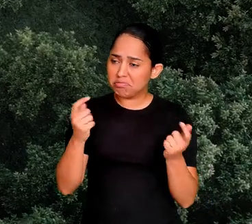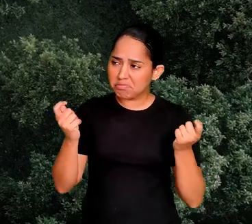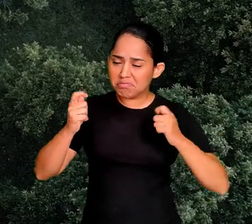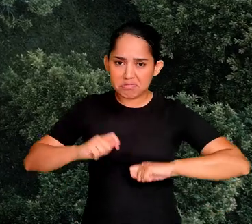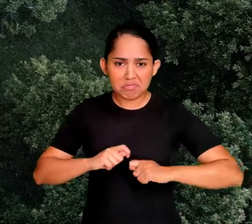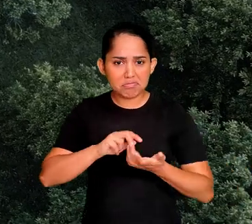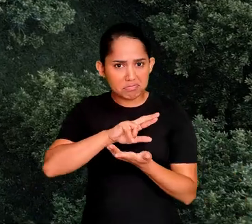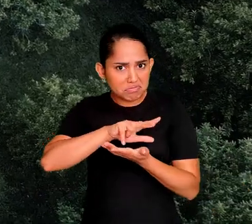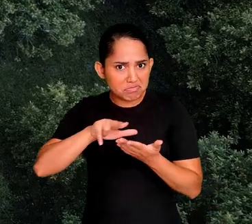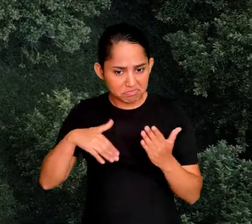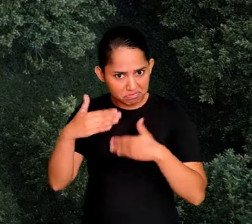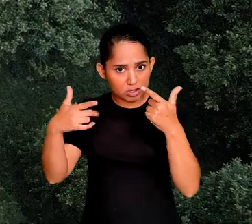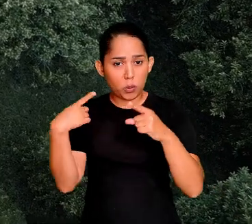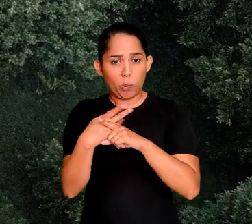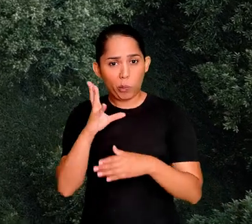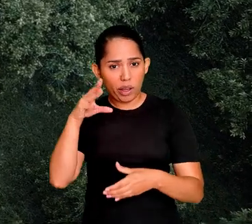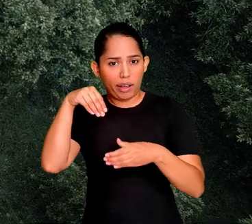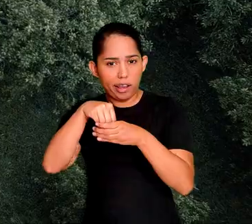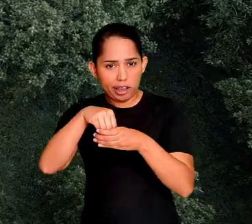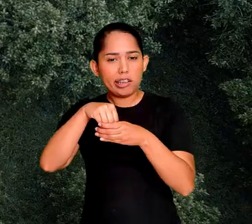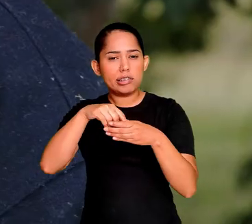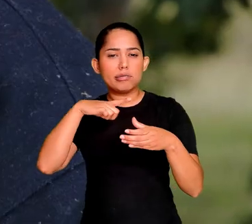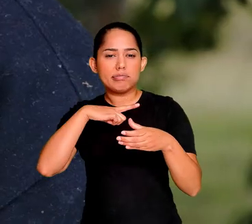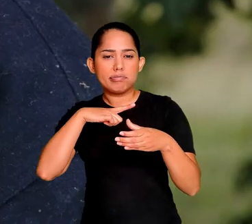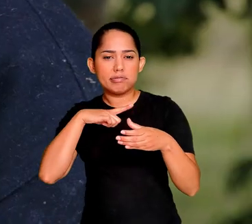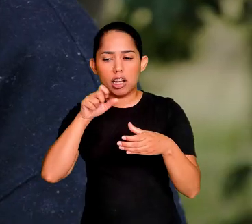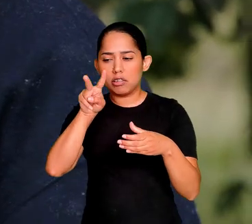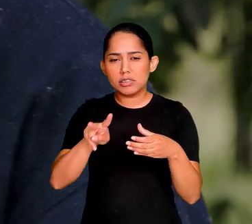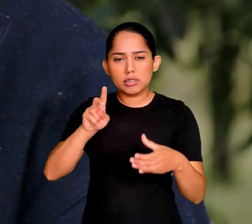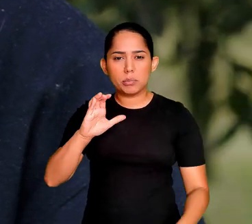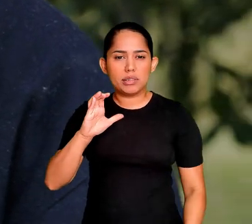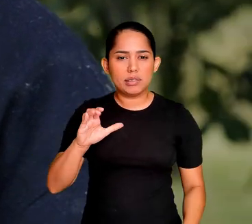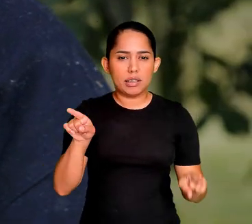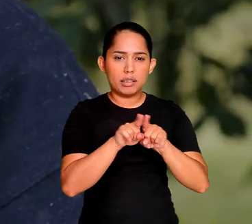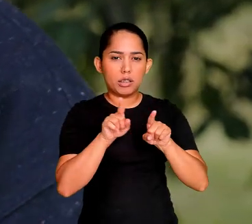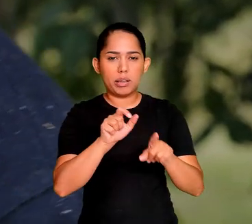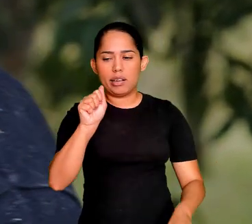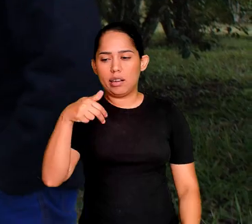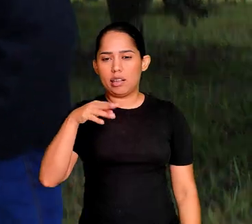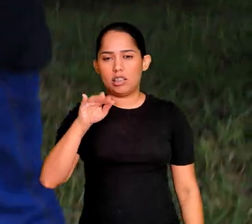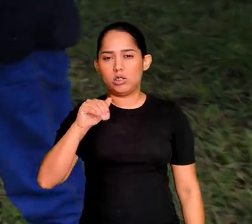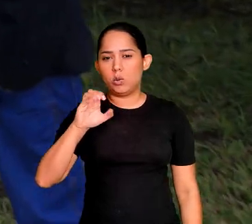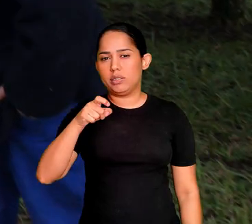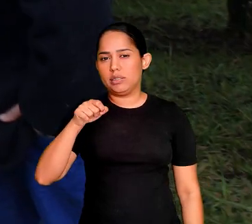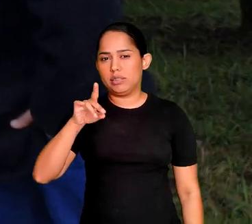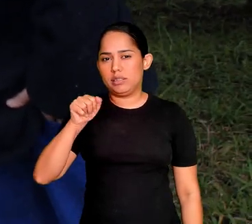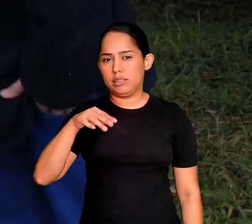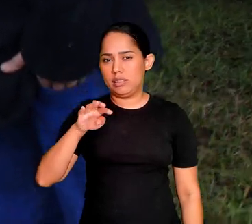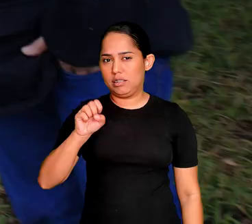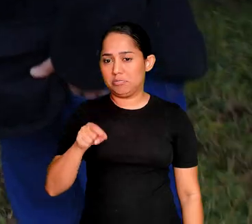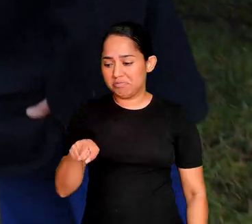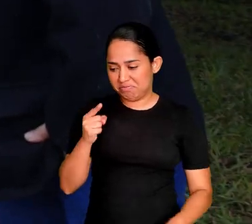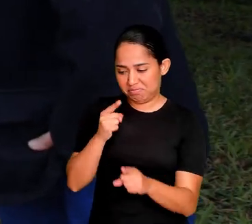fruta de grande potencial, né? Ela é muito rica em antioxidantes, vitamina C. Tem uma aqui no